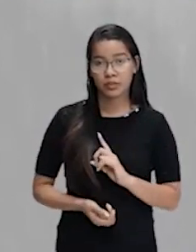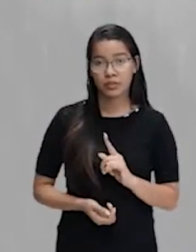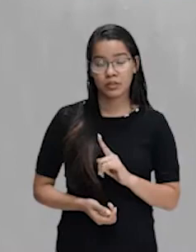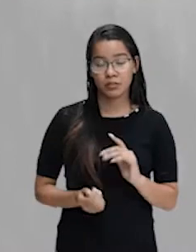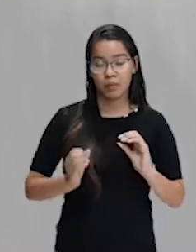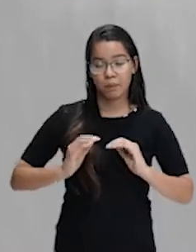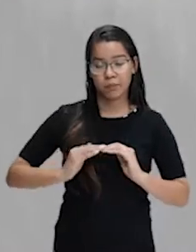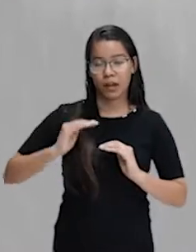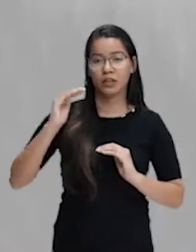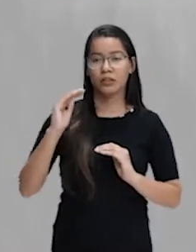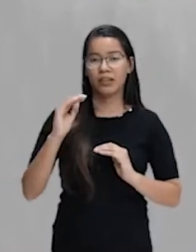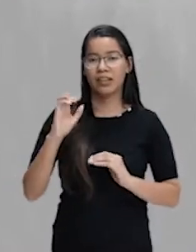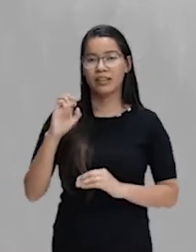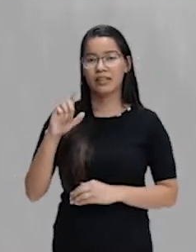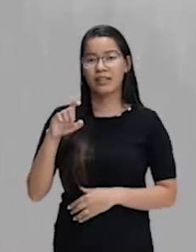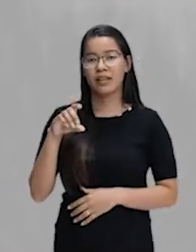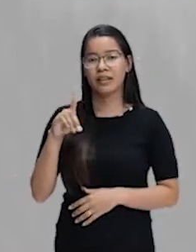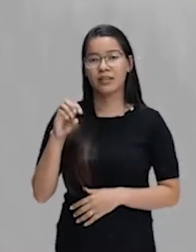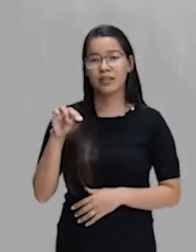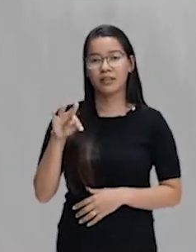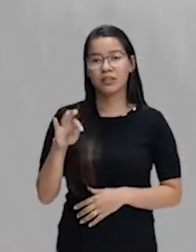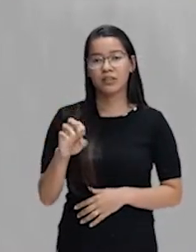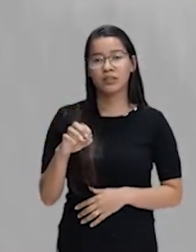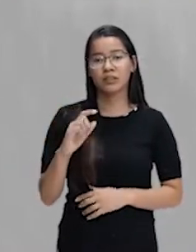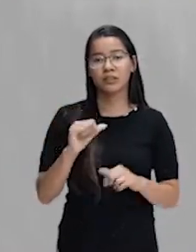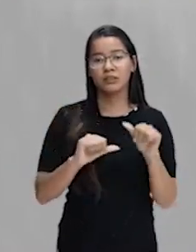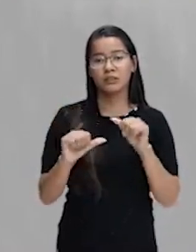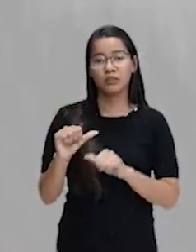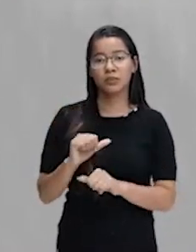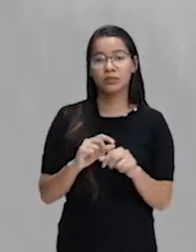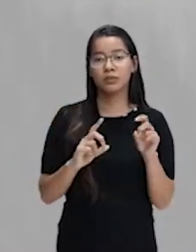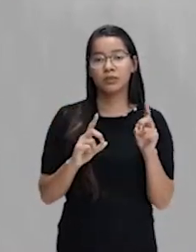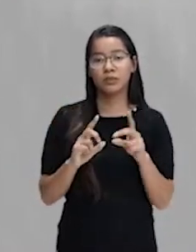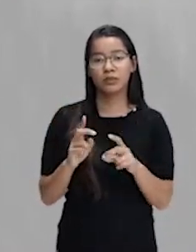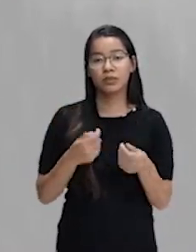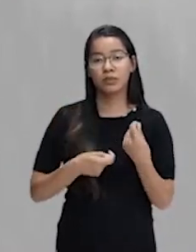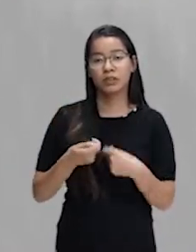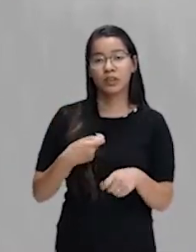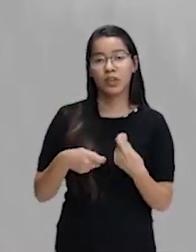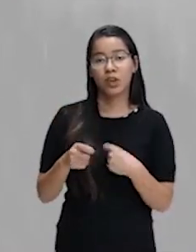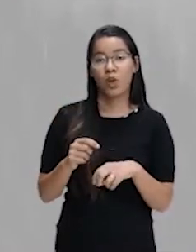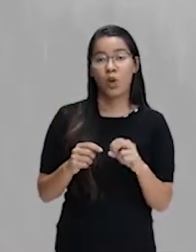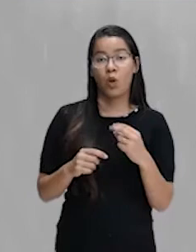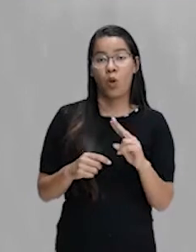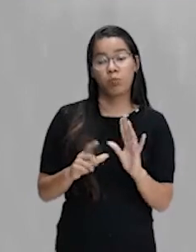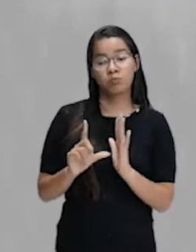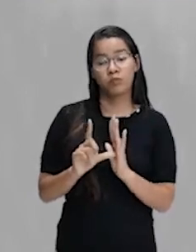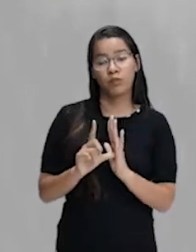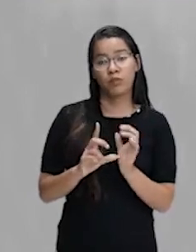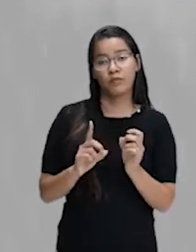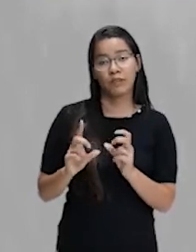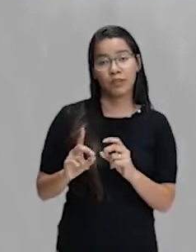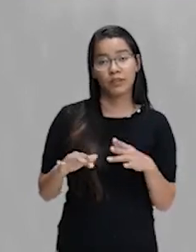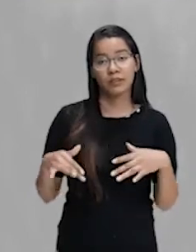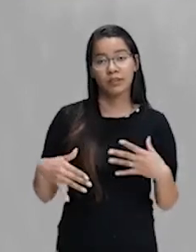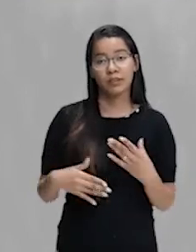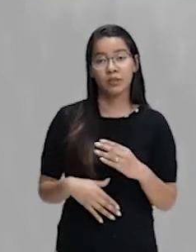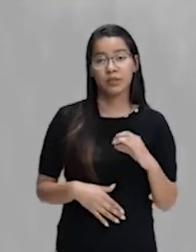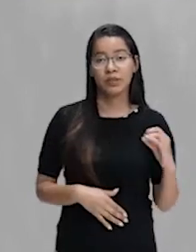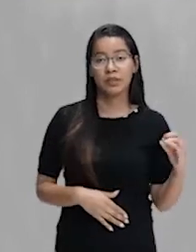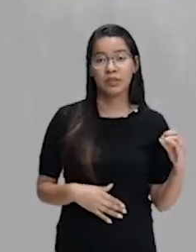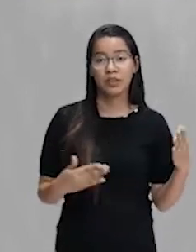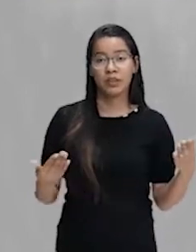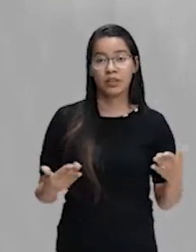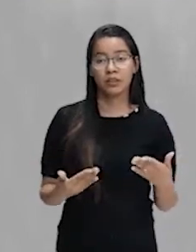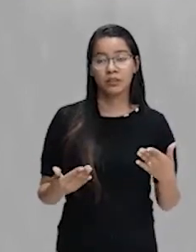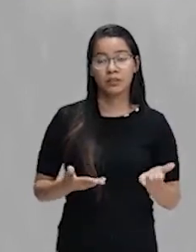excedente. E esse excedente, ele vira negócio, ou seja, ele vira comércio. O Ocidente, nesse